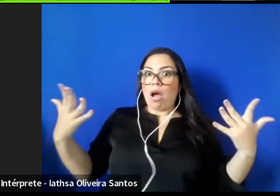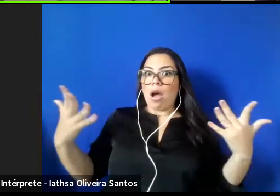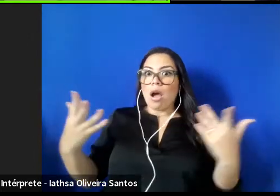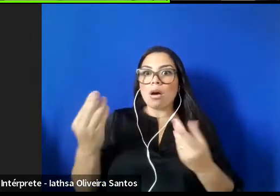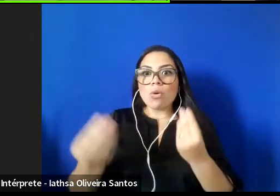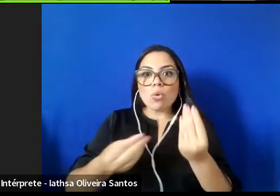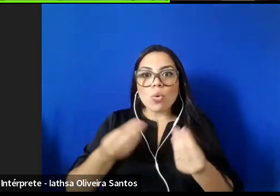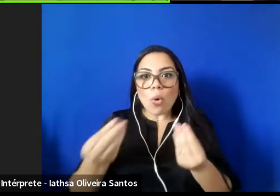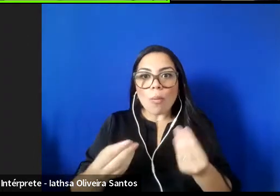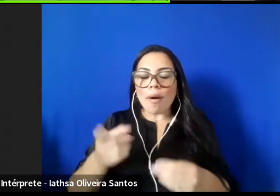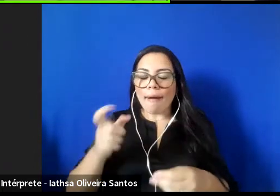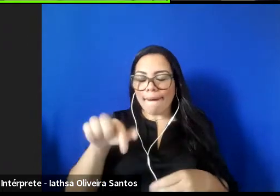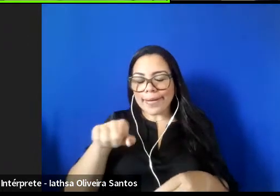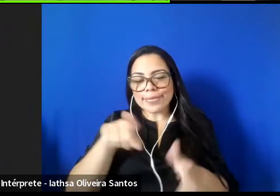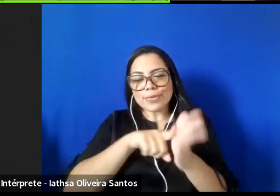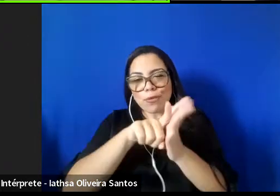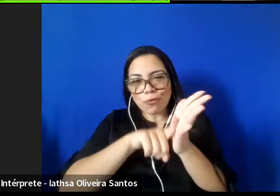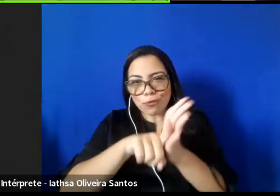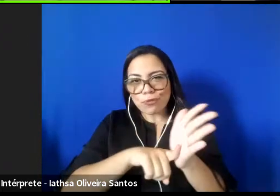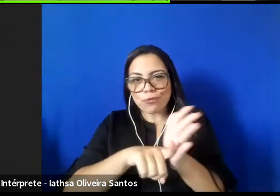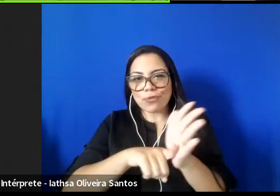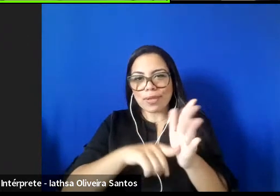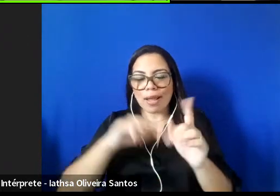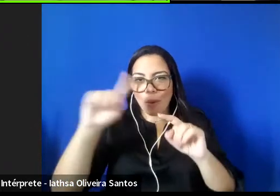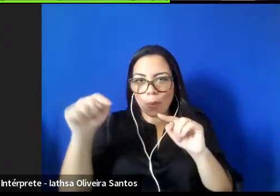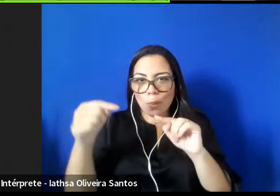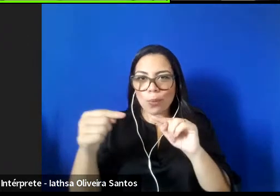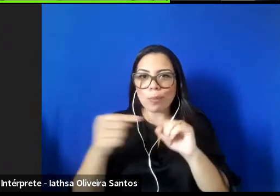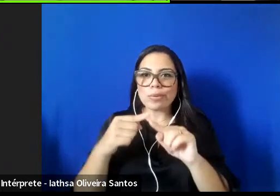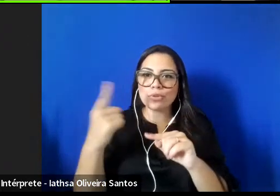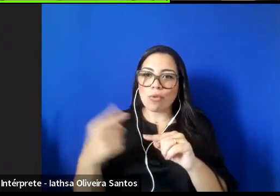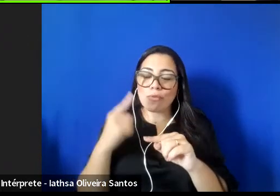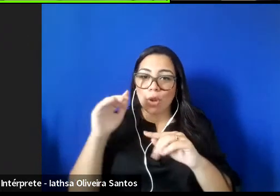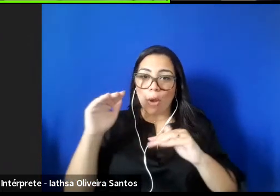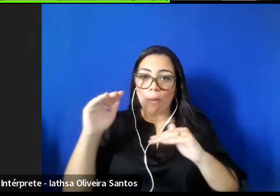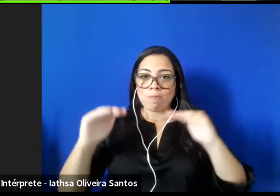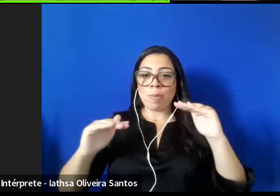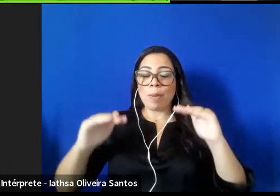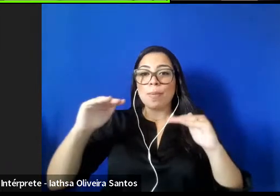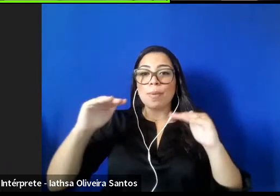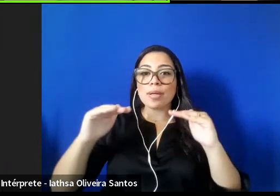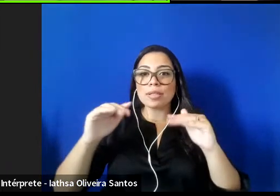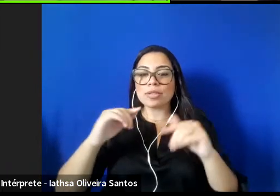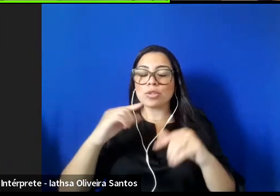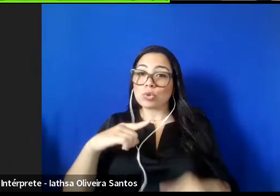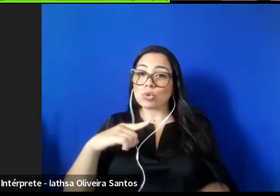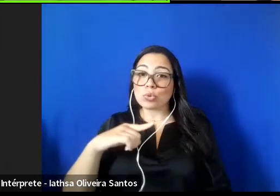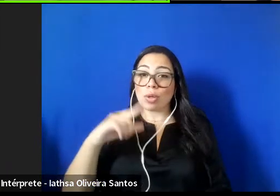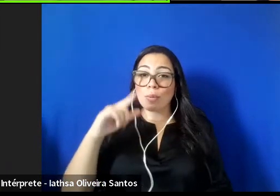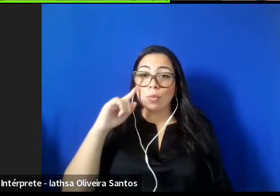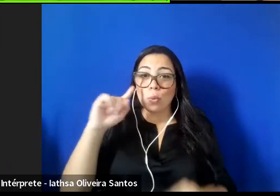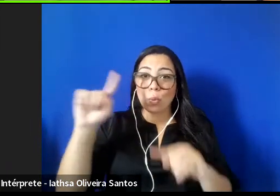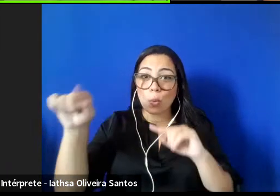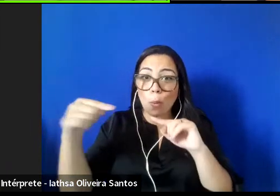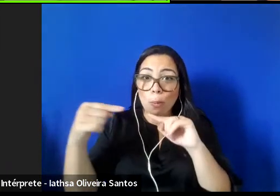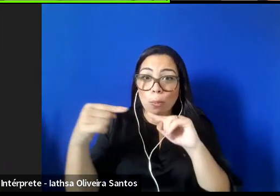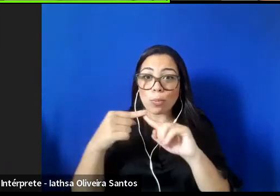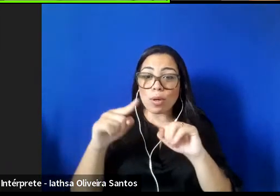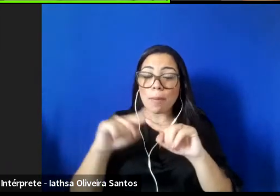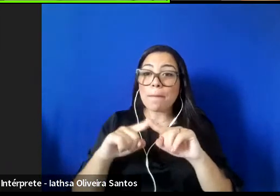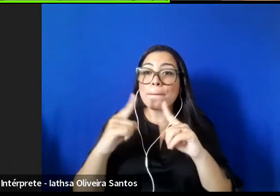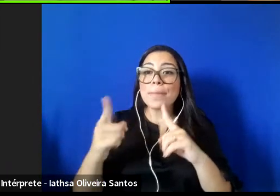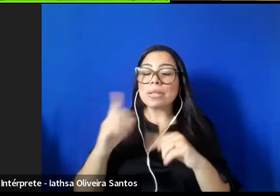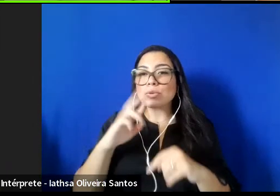essa é a finalidade, né? A gente tem que ser imparcial, muitas vezes a gente tem um objetivo, a gente acha que o resultado